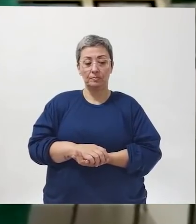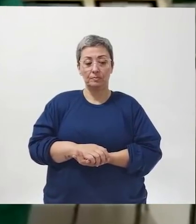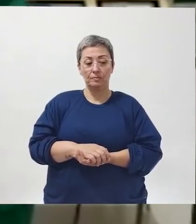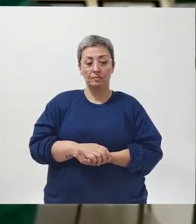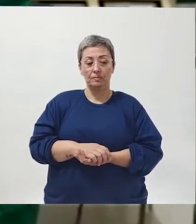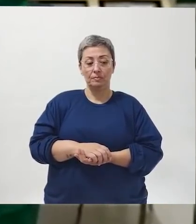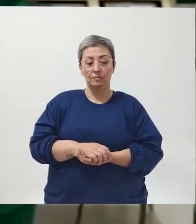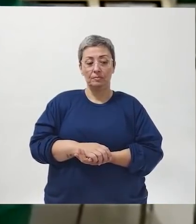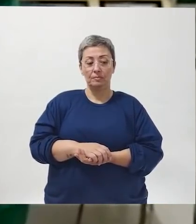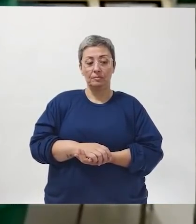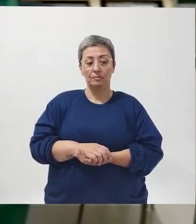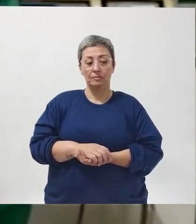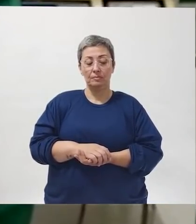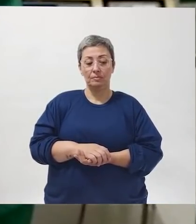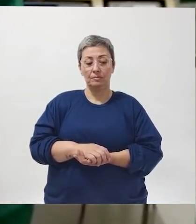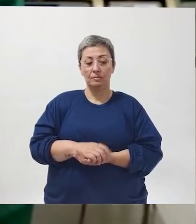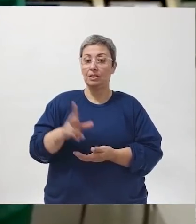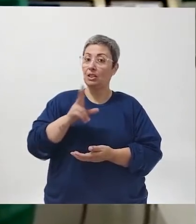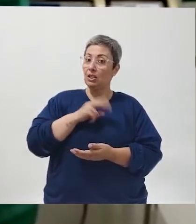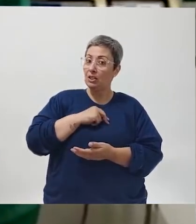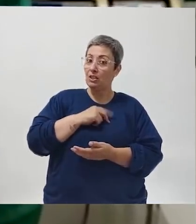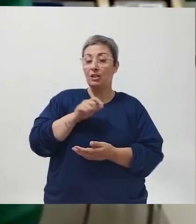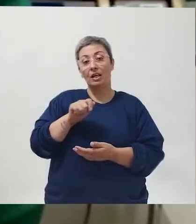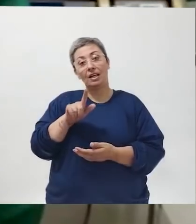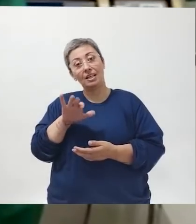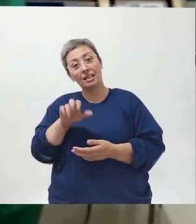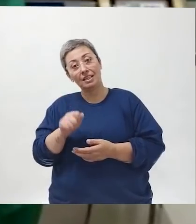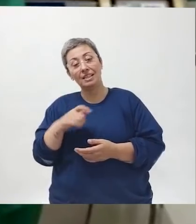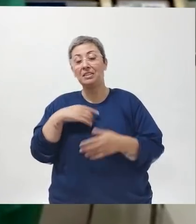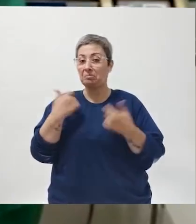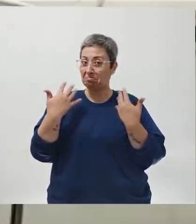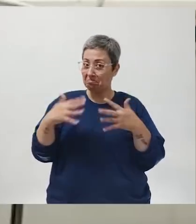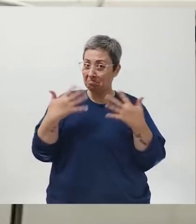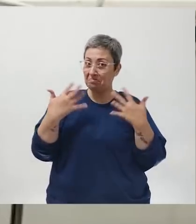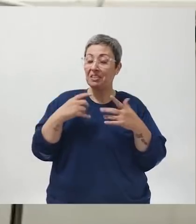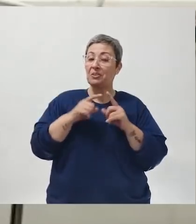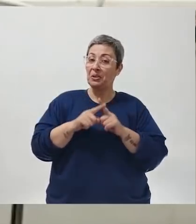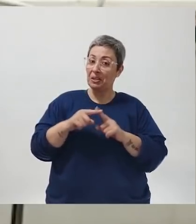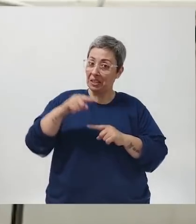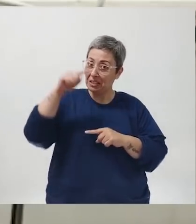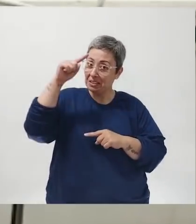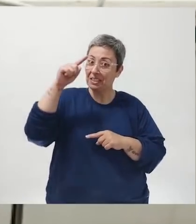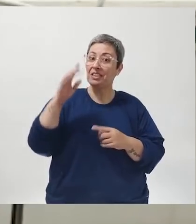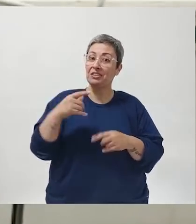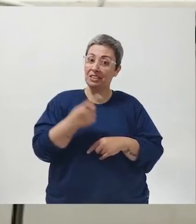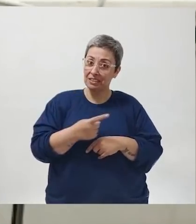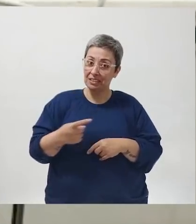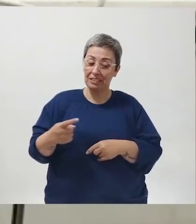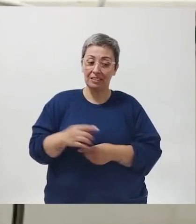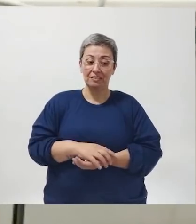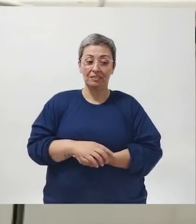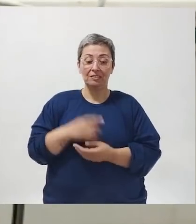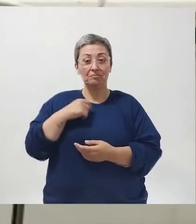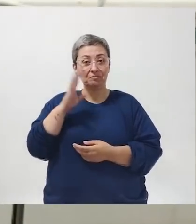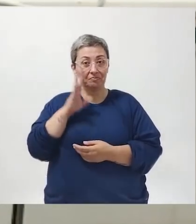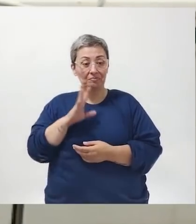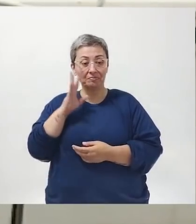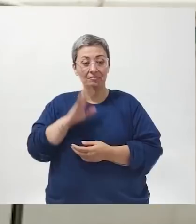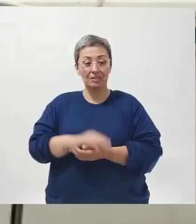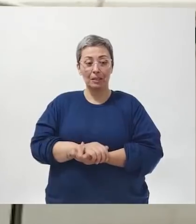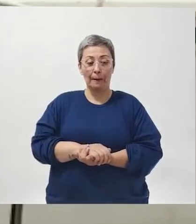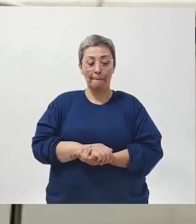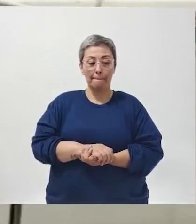Nossa, Alice, você está de parabéns, você cresceu essa semana. Que legal! Ele verifica